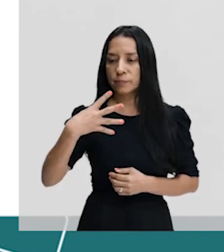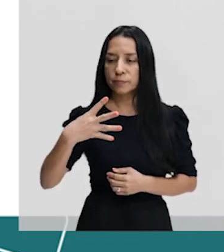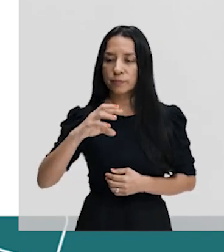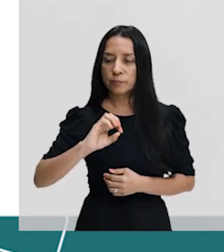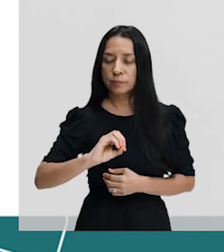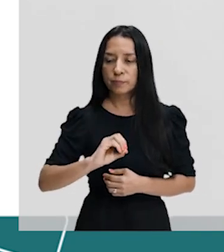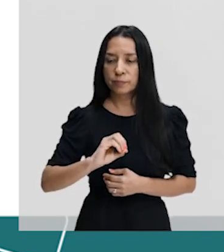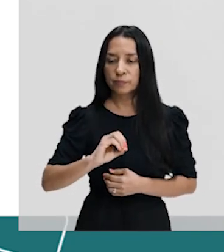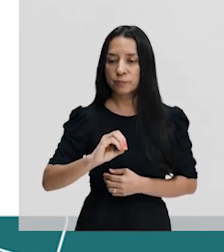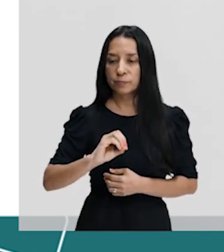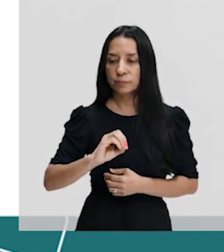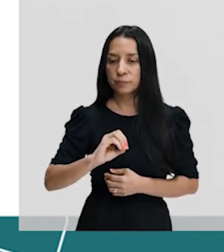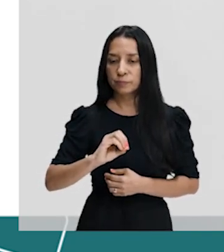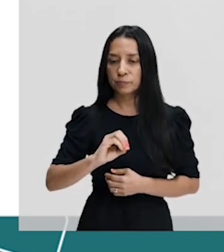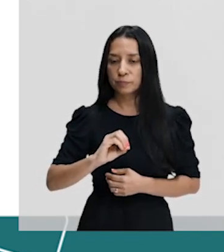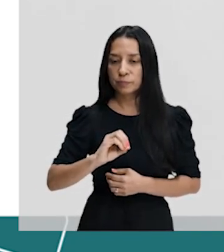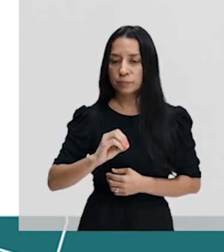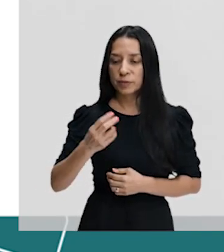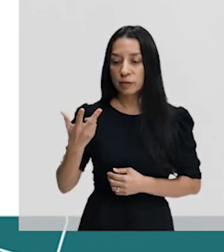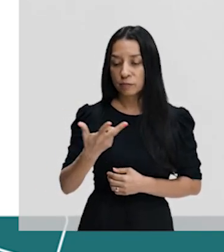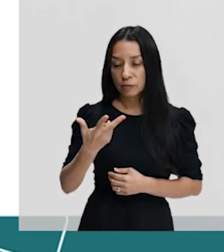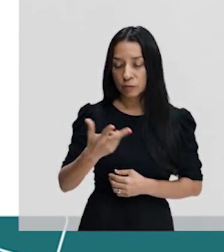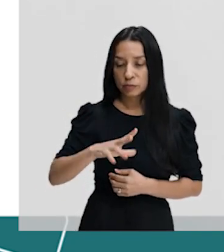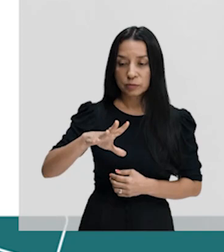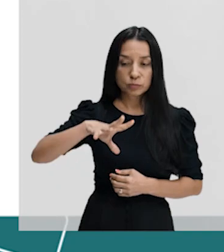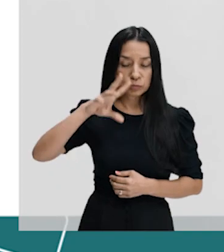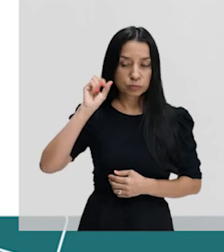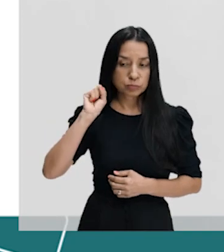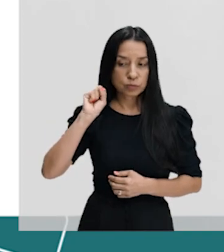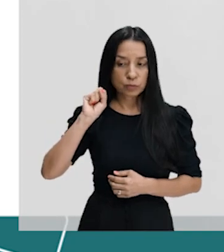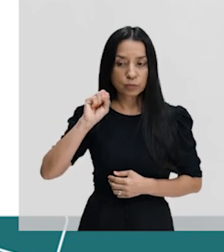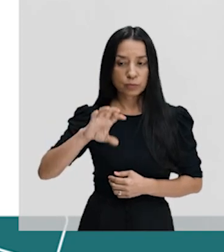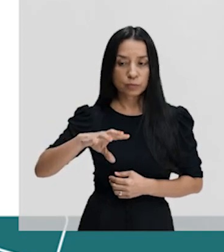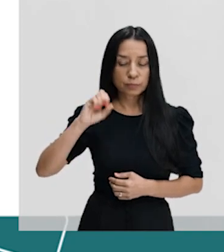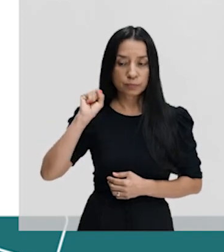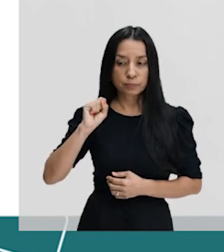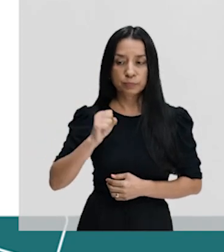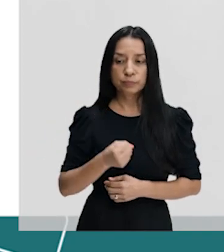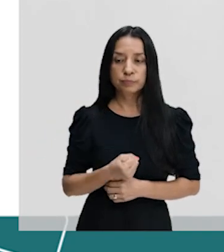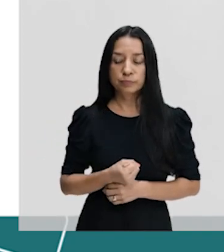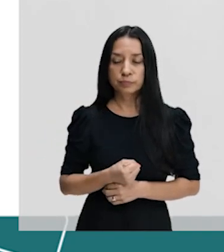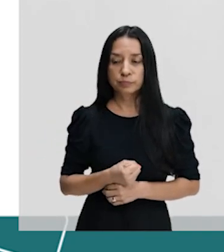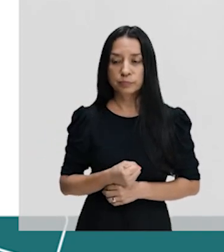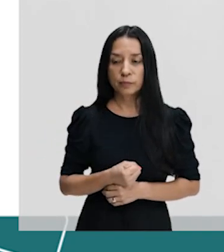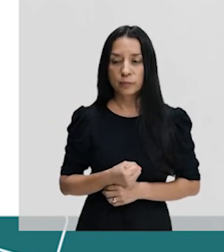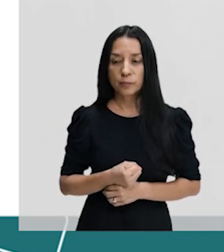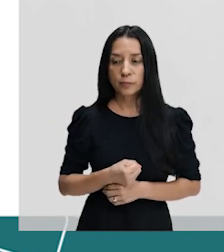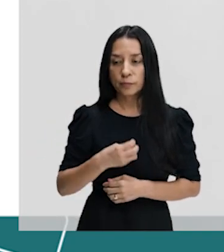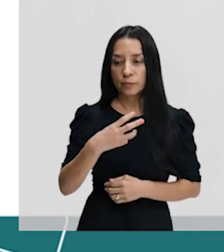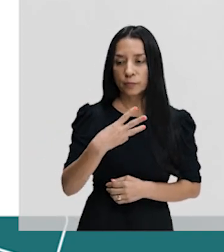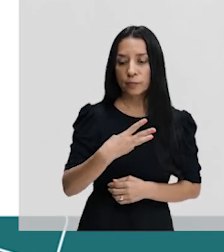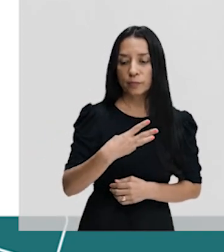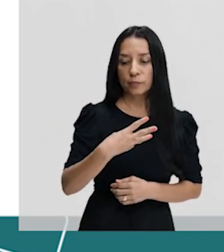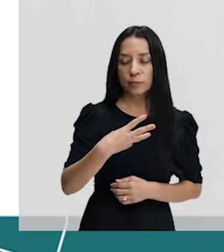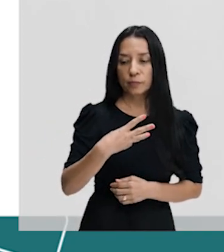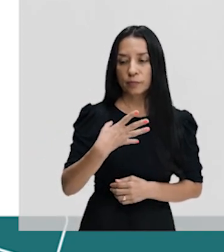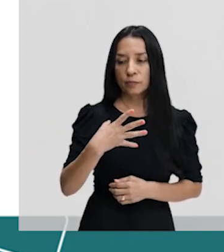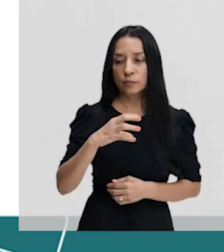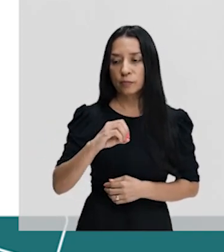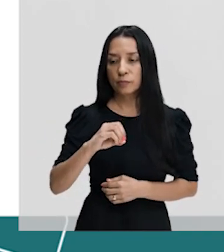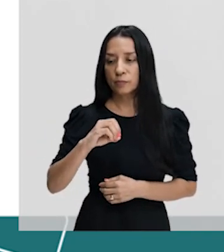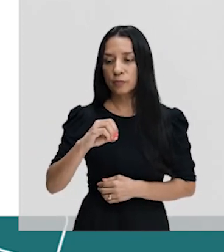Então esse é a velocidade do som coloca aqui velocidade do som no ar é de